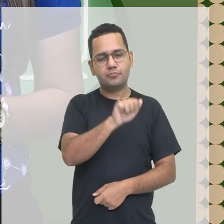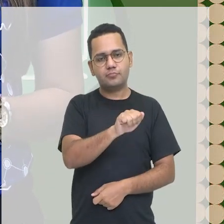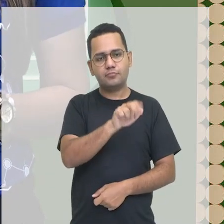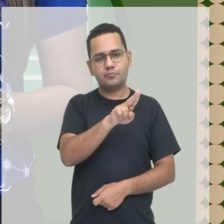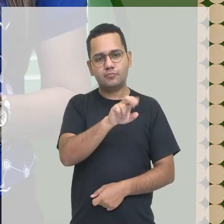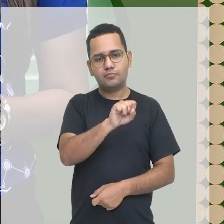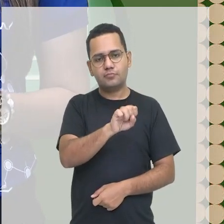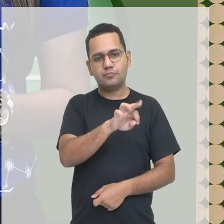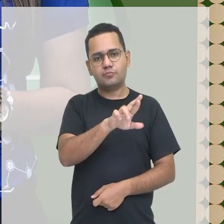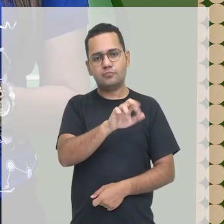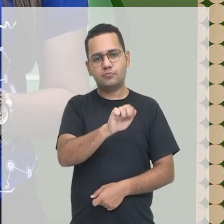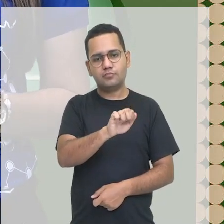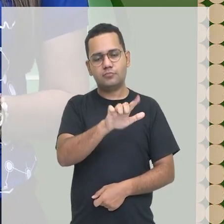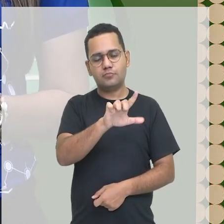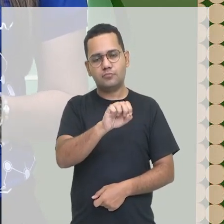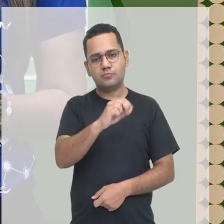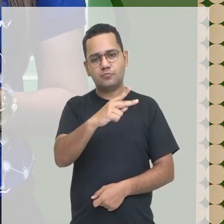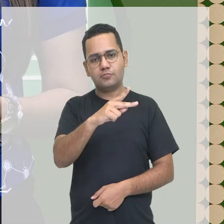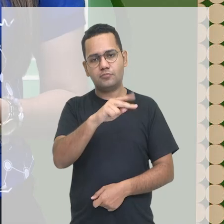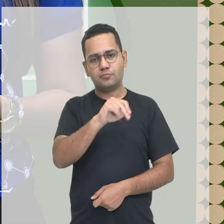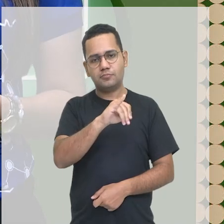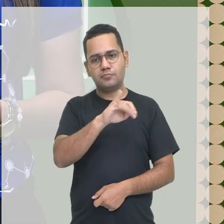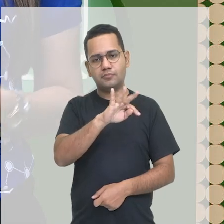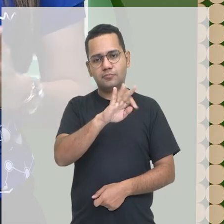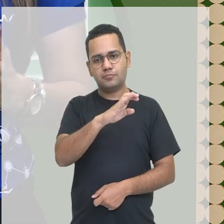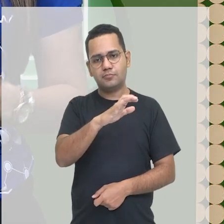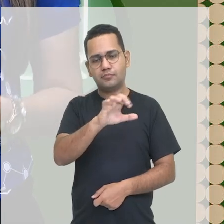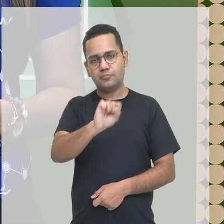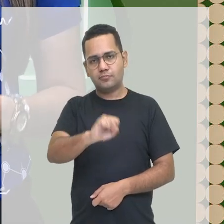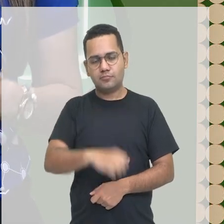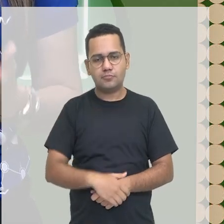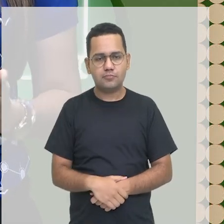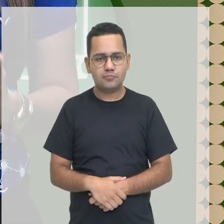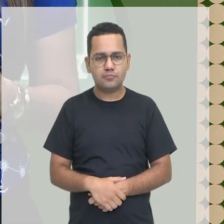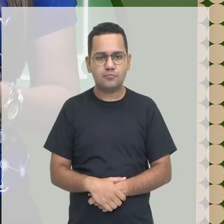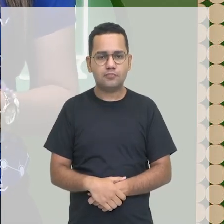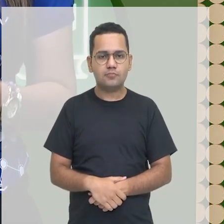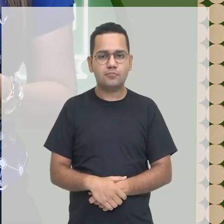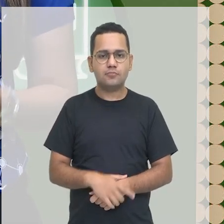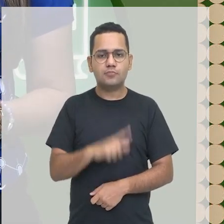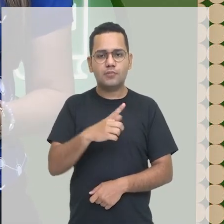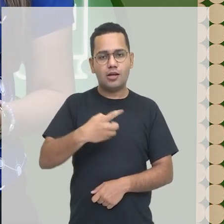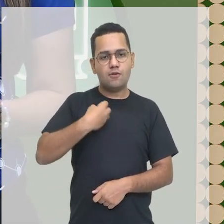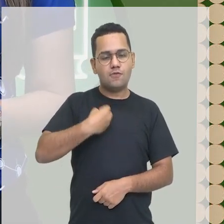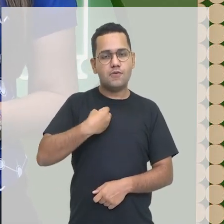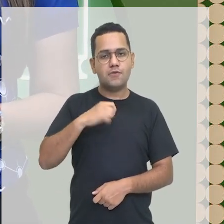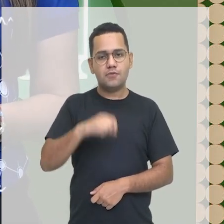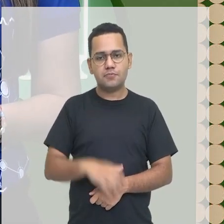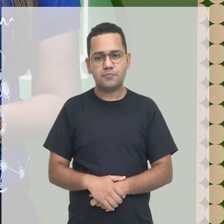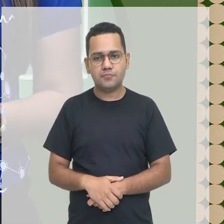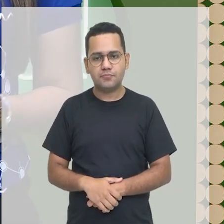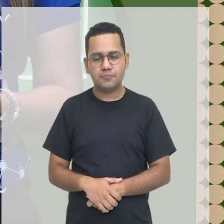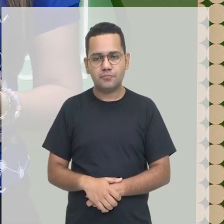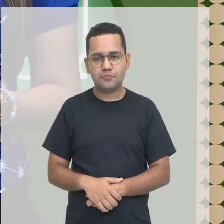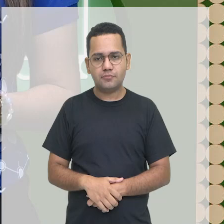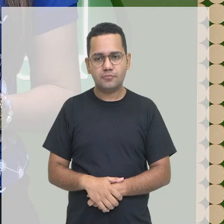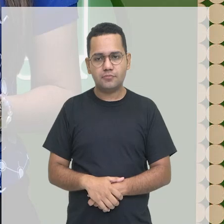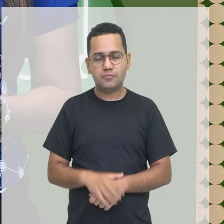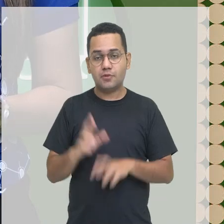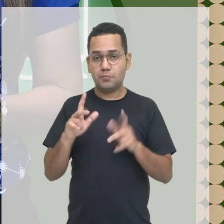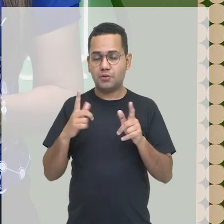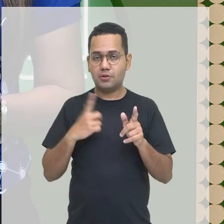pré-australopitecos, né? Essas primeiras espécies viveram logo após a separação do grupo